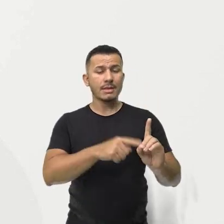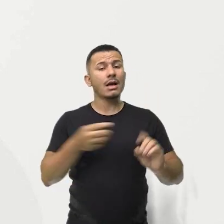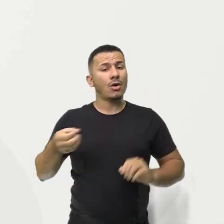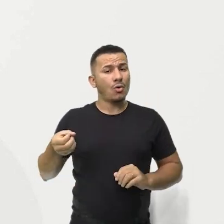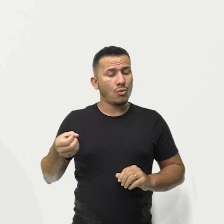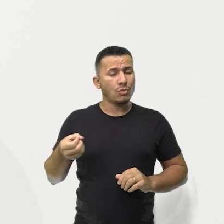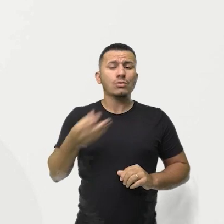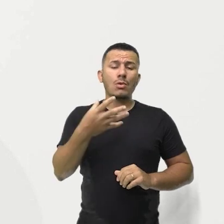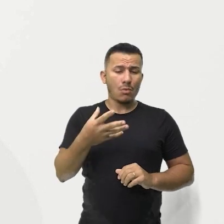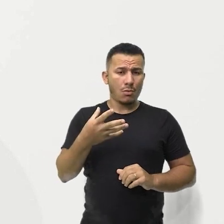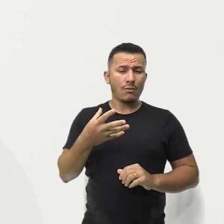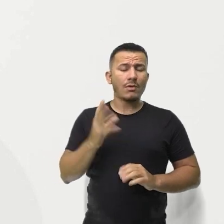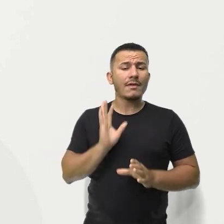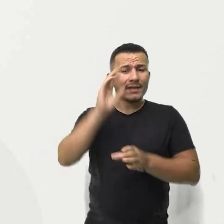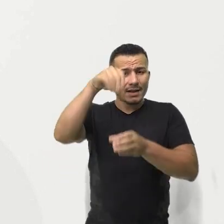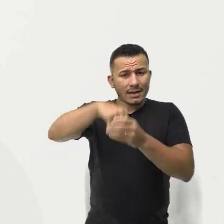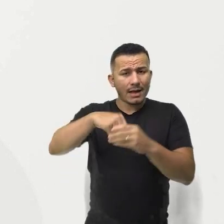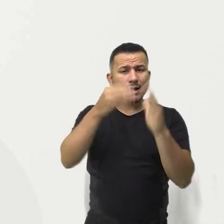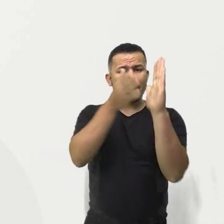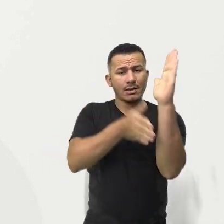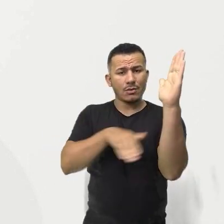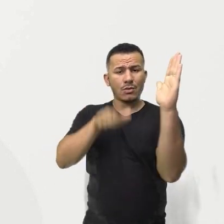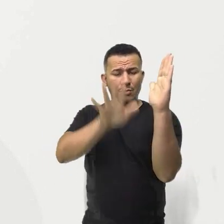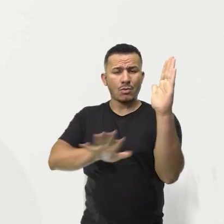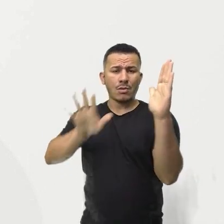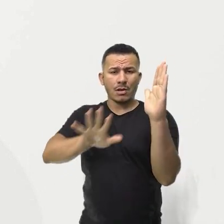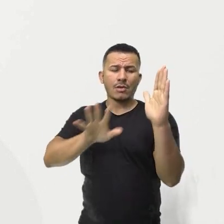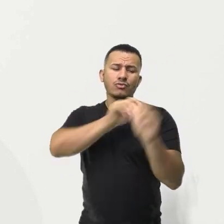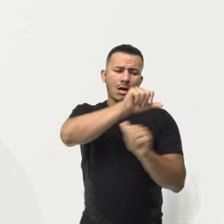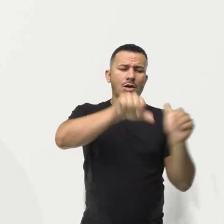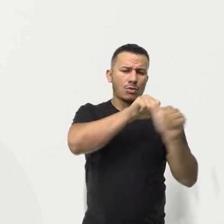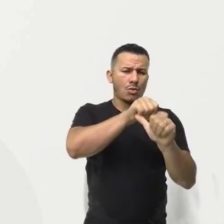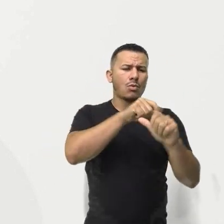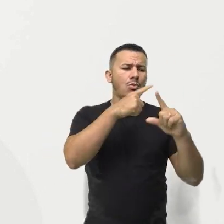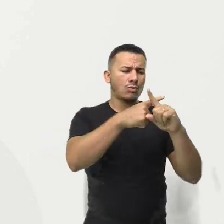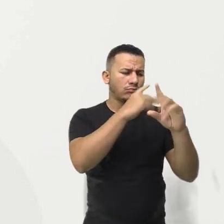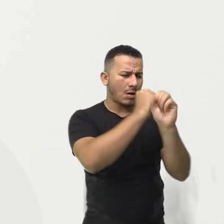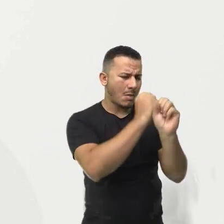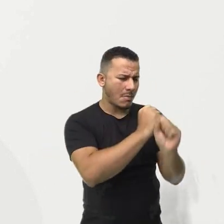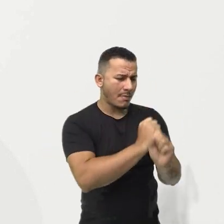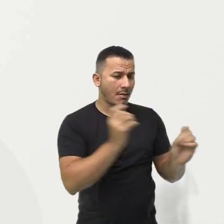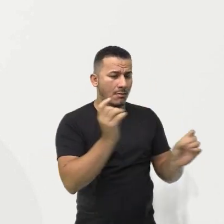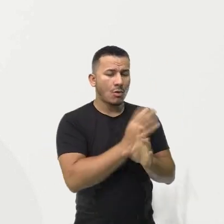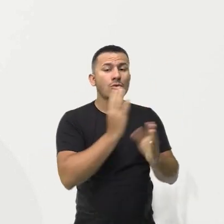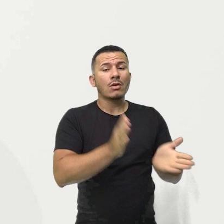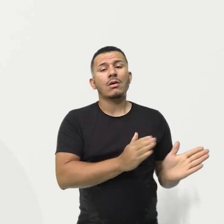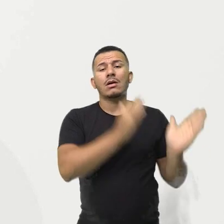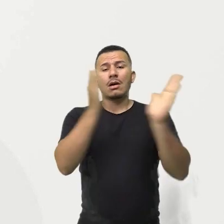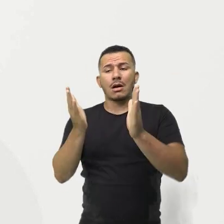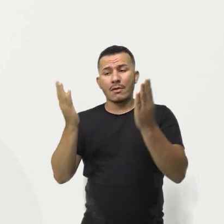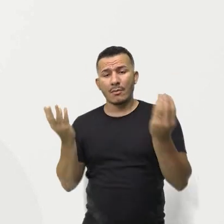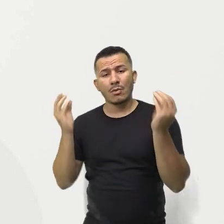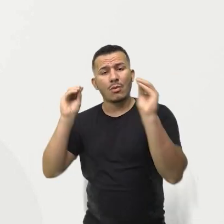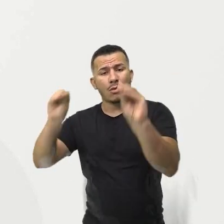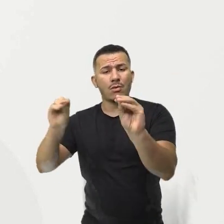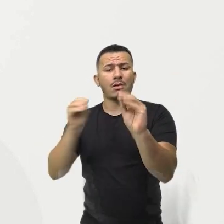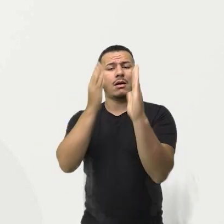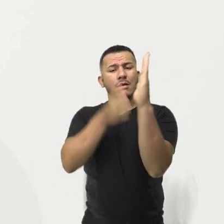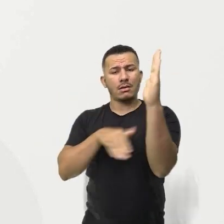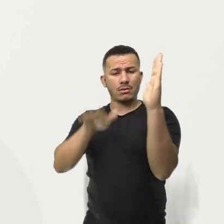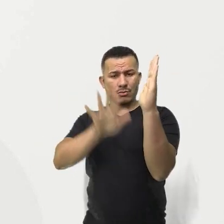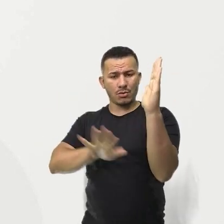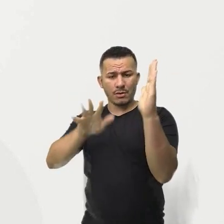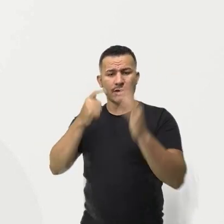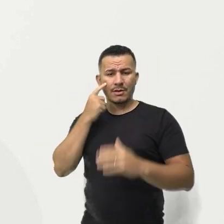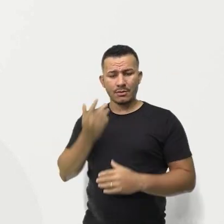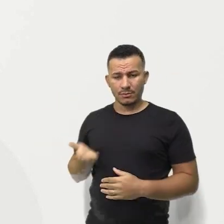Esses pontos aqui, ó, são os novos pontos que vão fazer parte do nosso polígono já feito